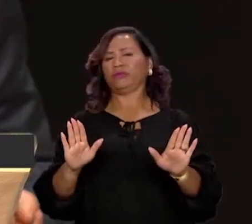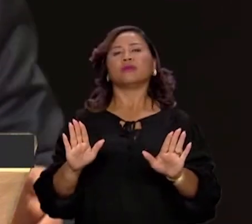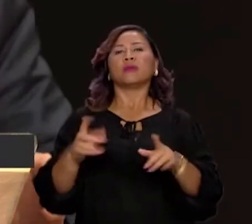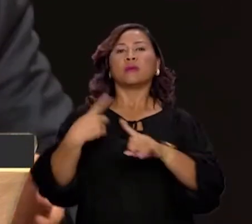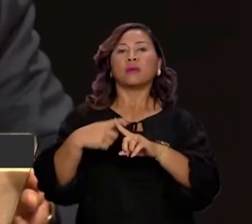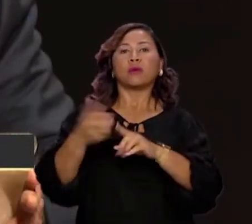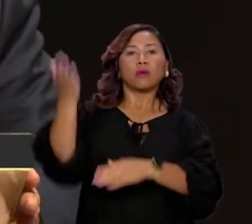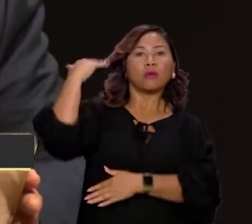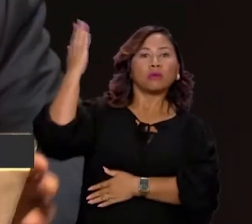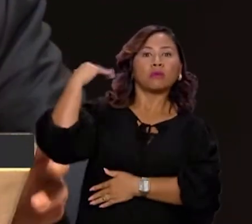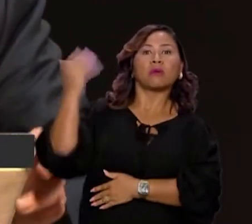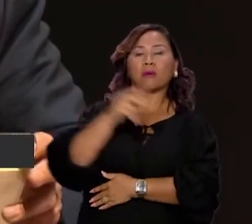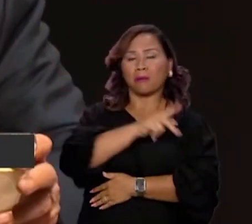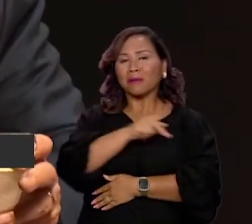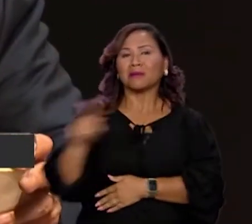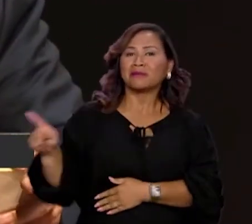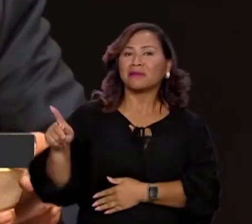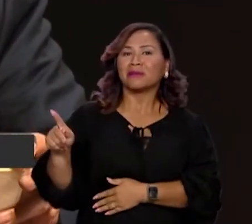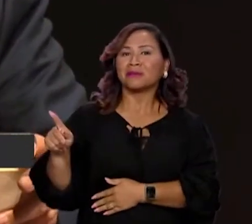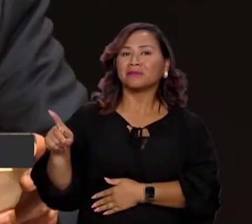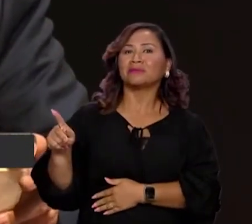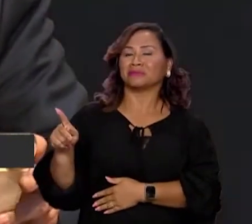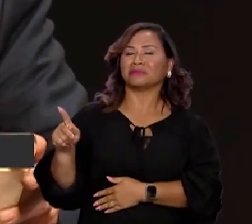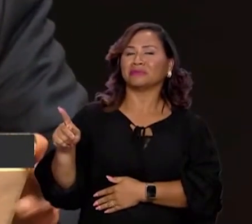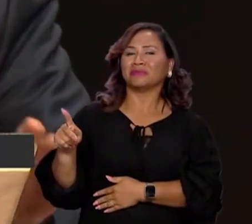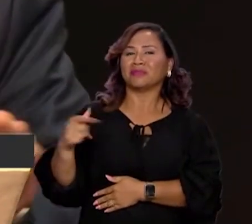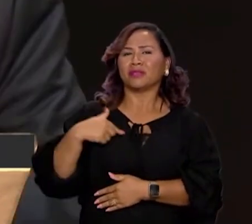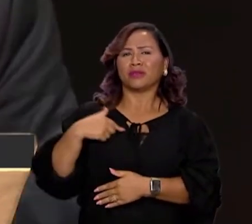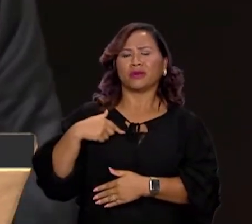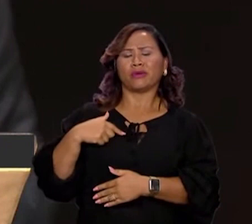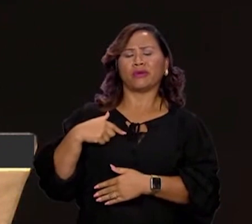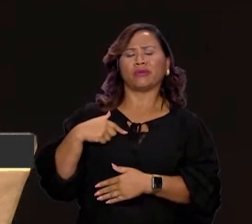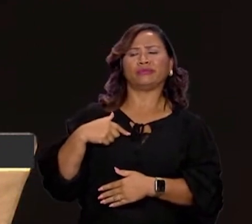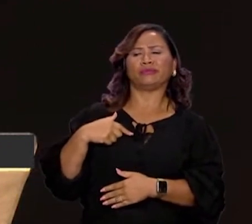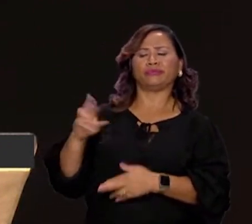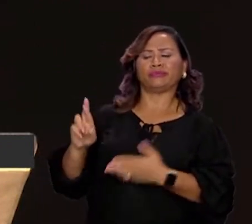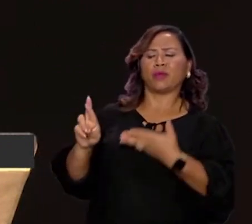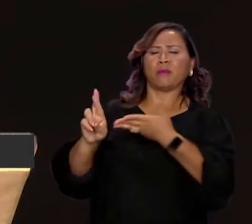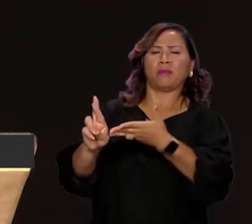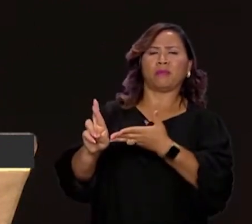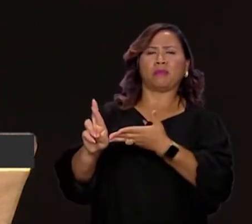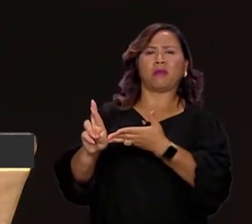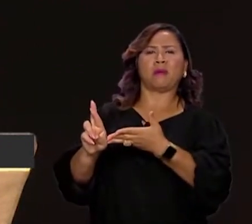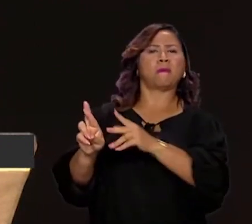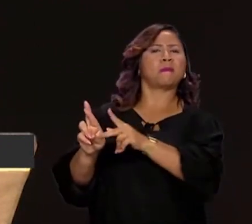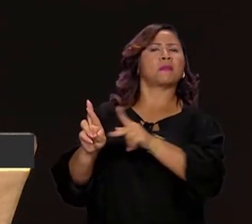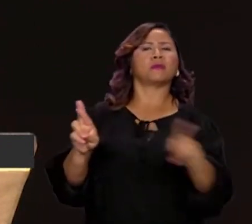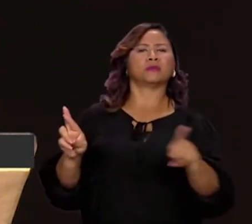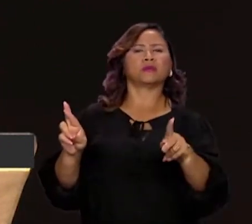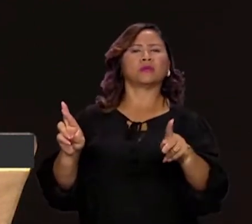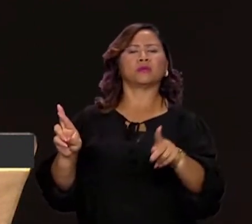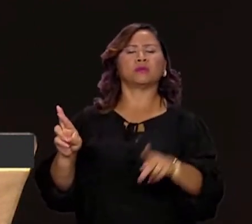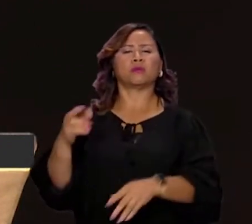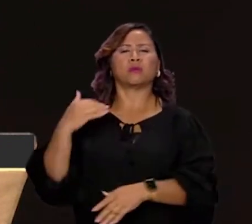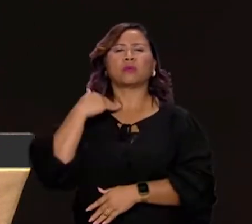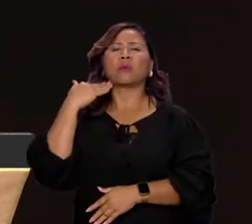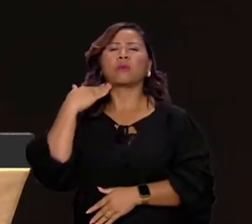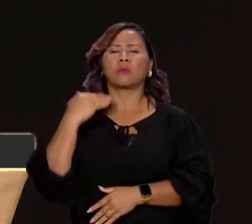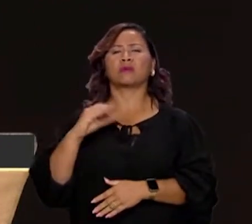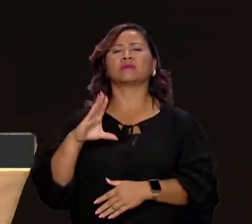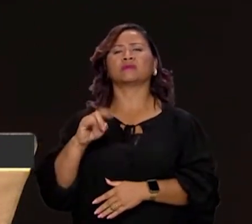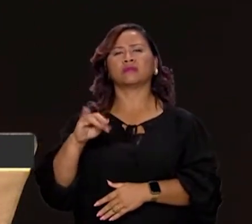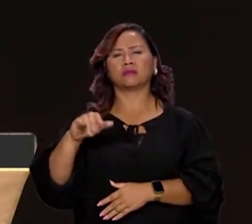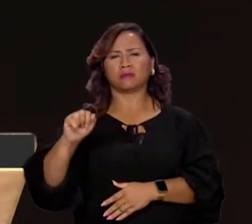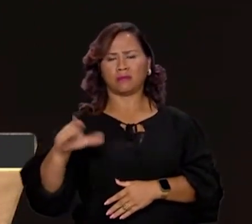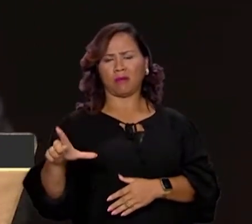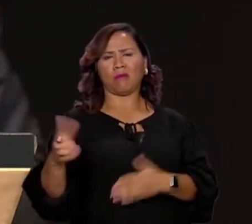eu era presidente da República, que eu indicava o meu presidente do Banco Central, a Fiesp vivia toda a reunião do cupom, a Fiesp